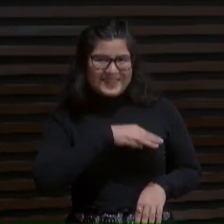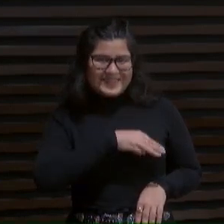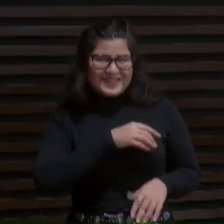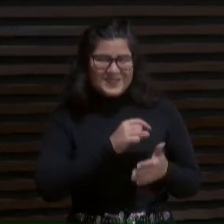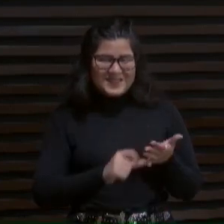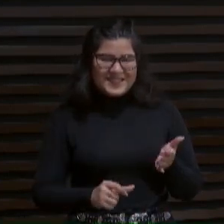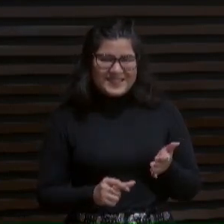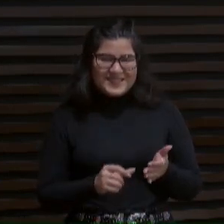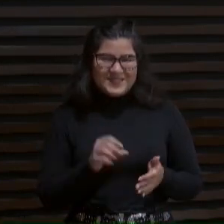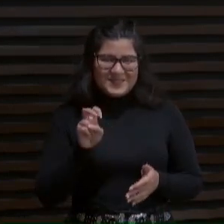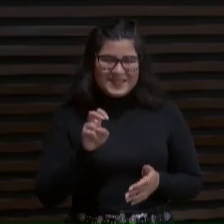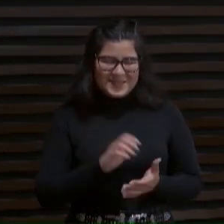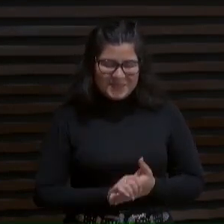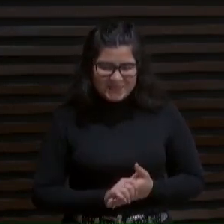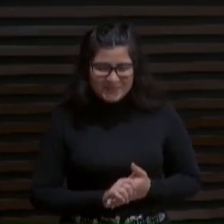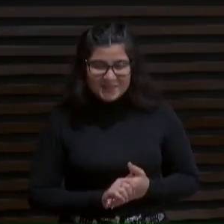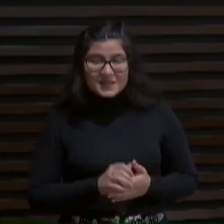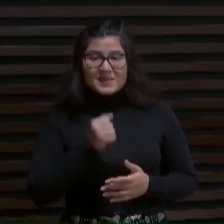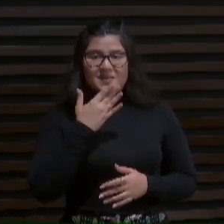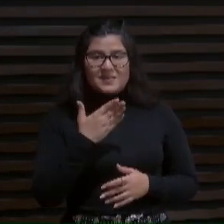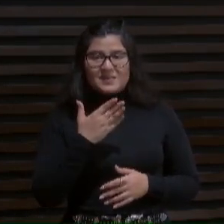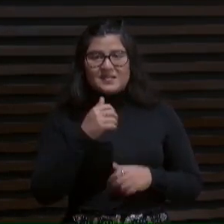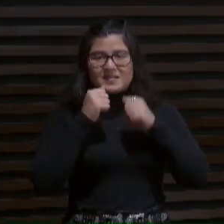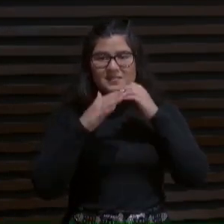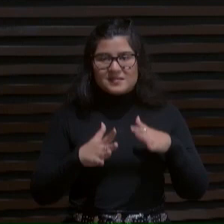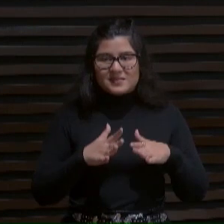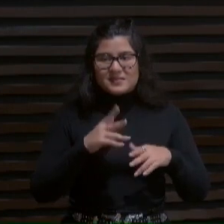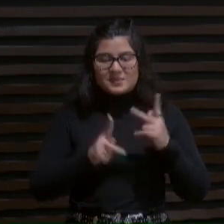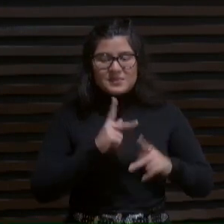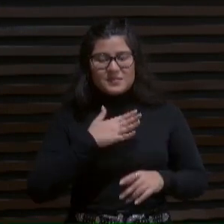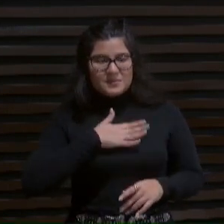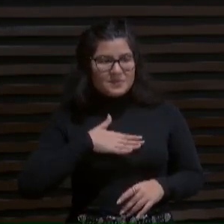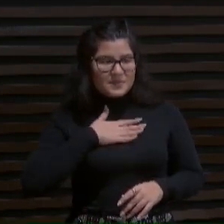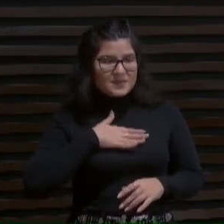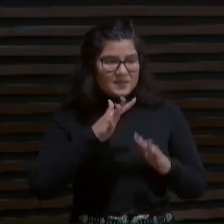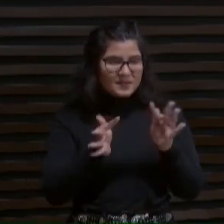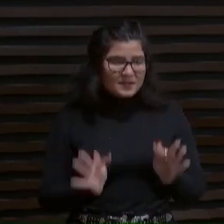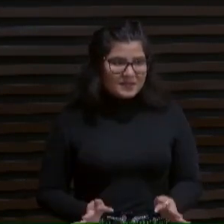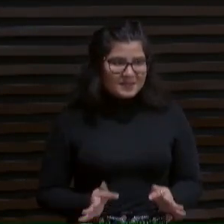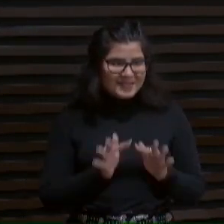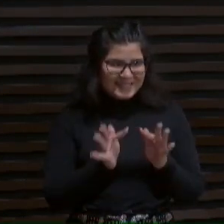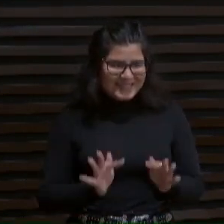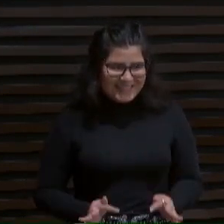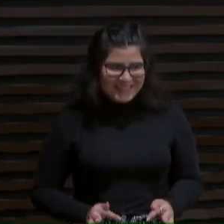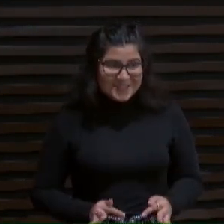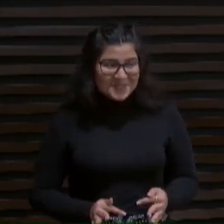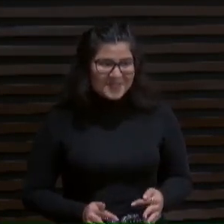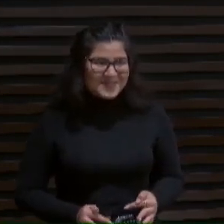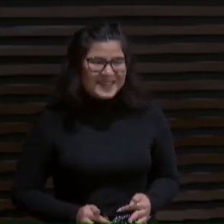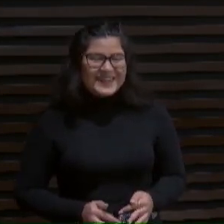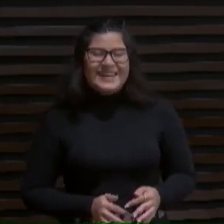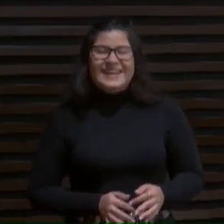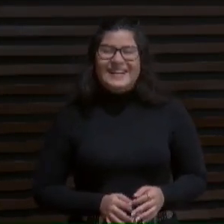os mansos, porque herdarão a terra. Que terra? Toda a terra.